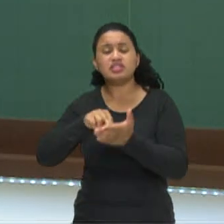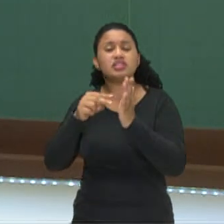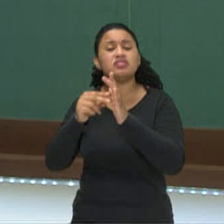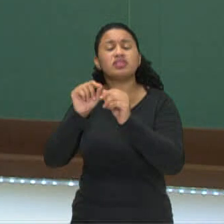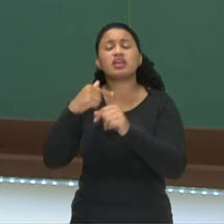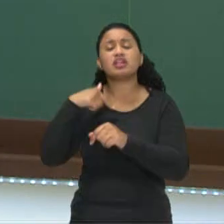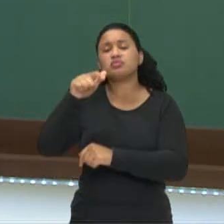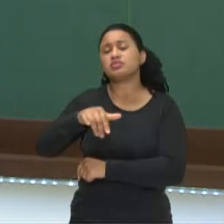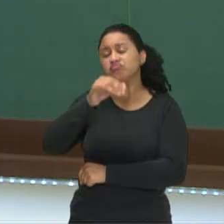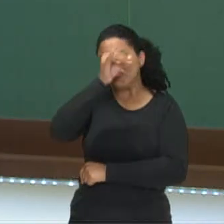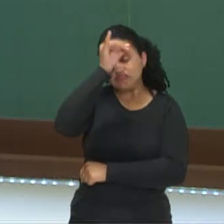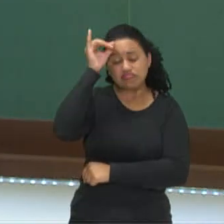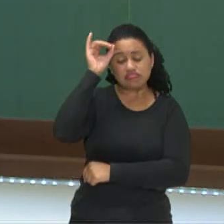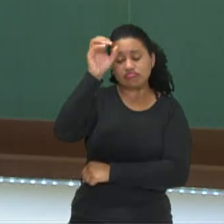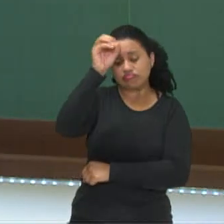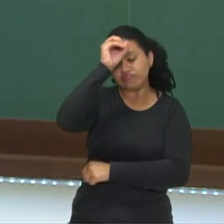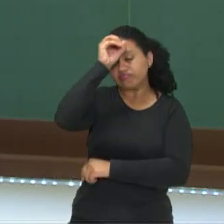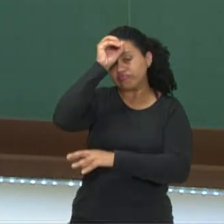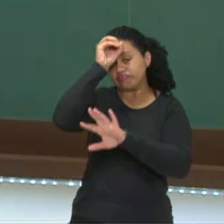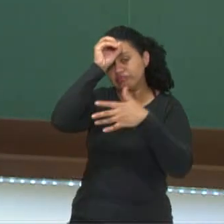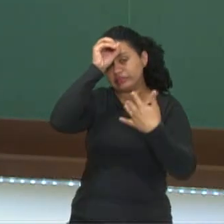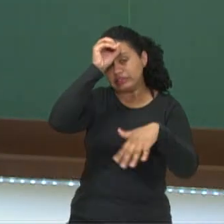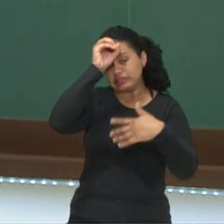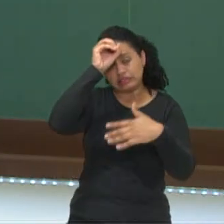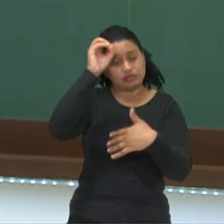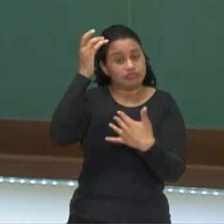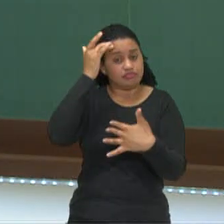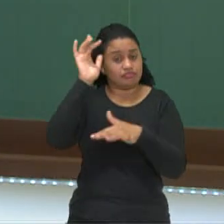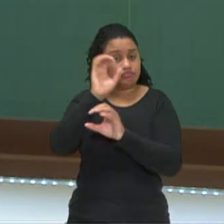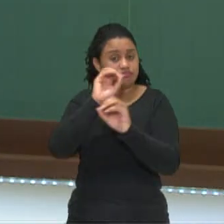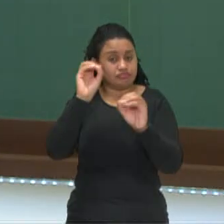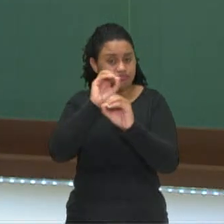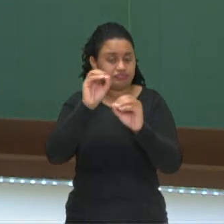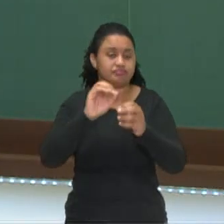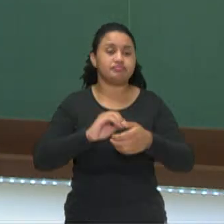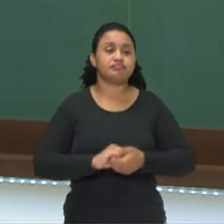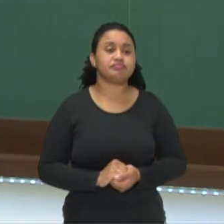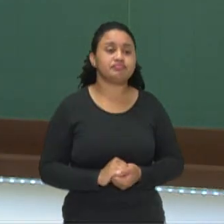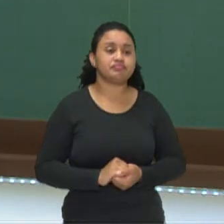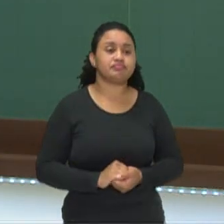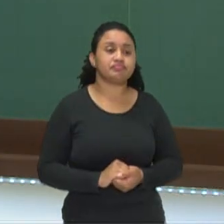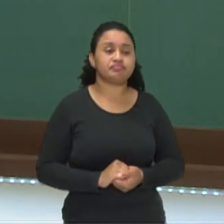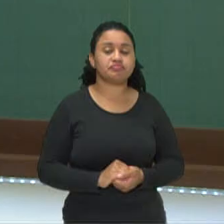tem conhecimento, né? Uma pessoa estúpida.